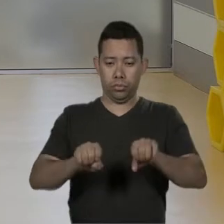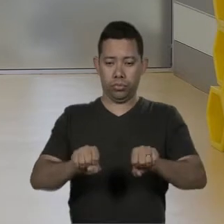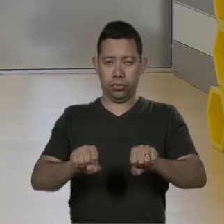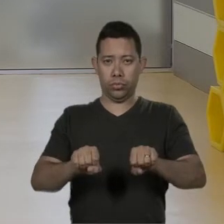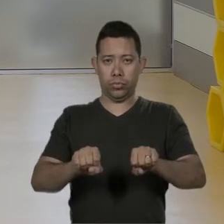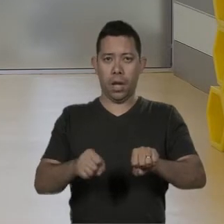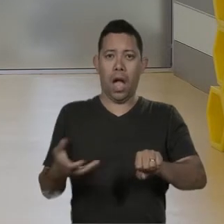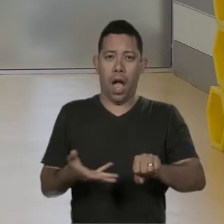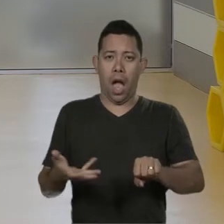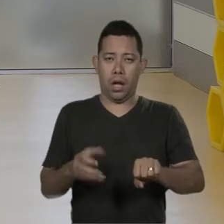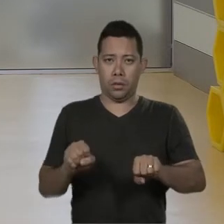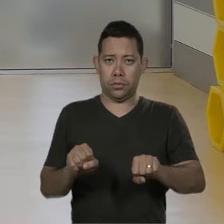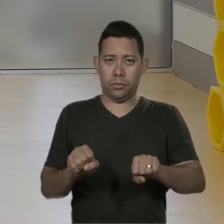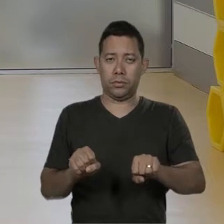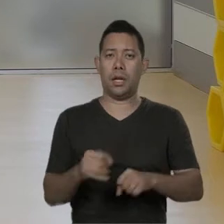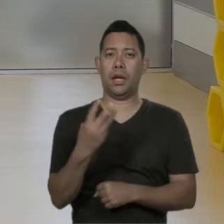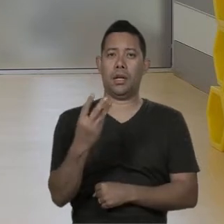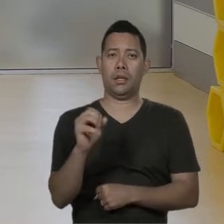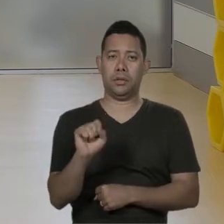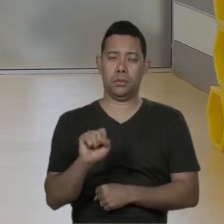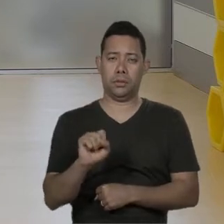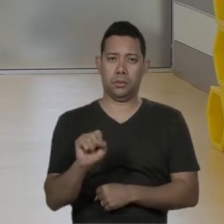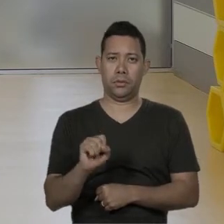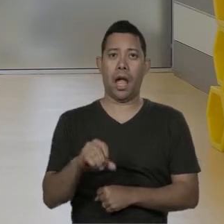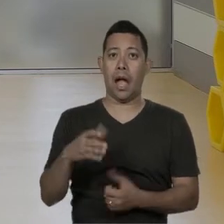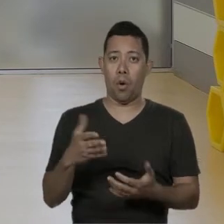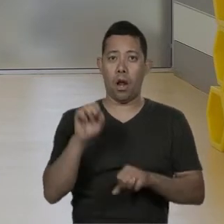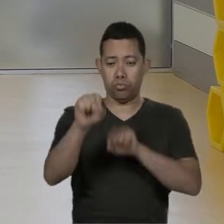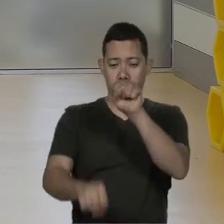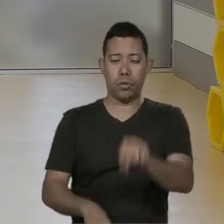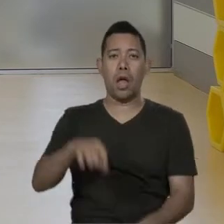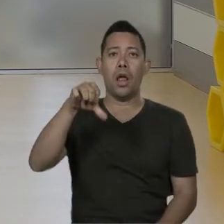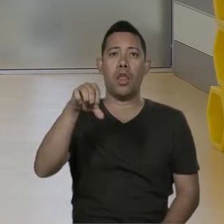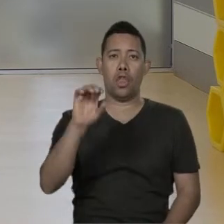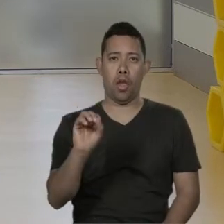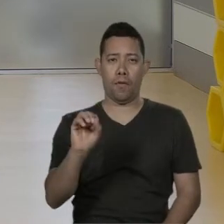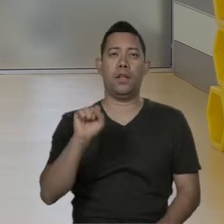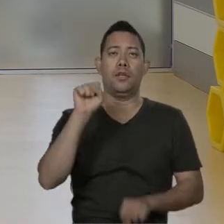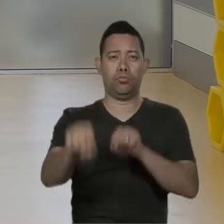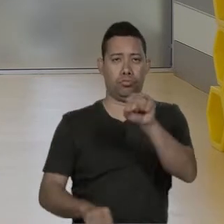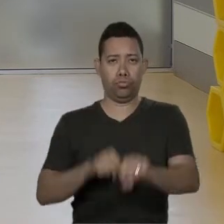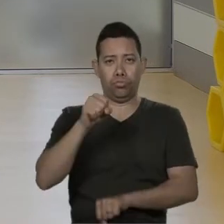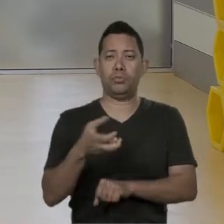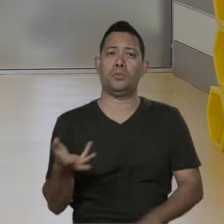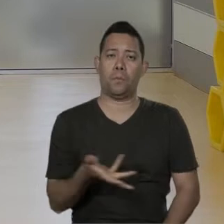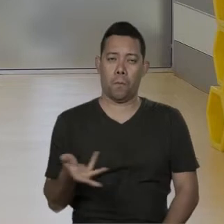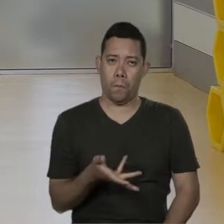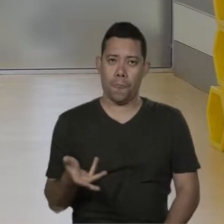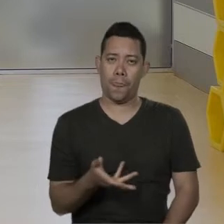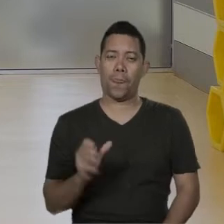Pegada 1, acelera um pouco mais, 30 segundos a 90 RPM agora, que é a nossa variação